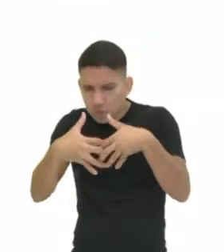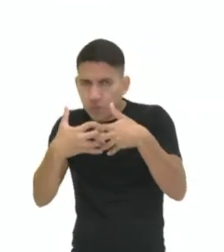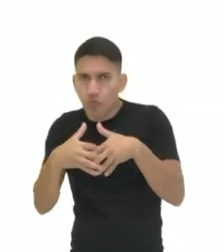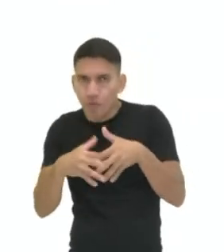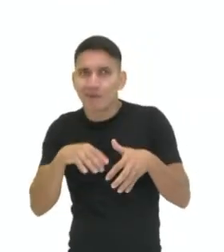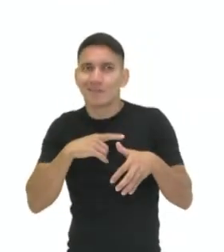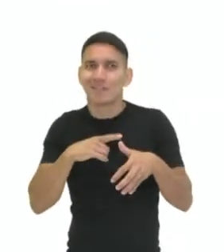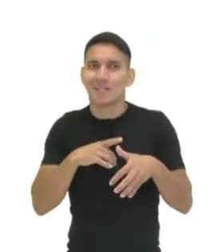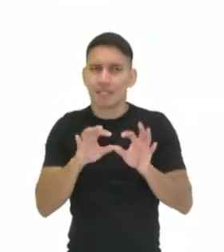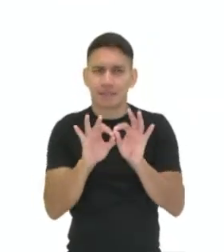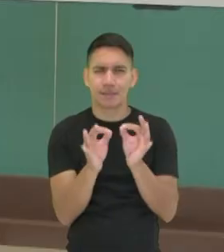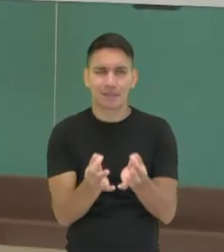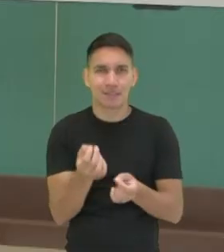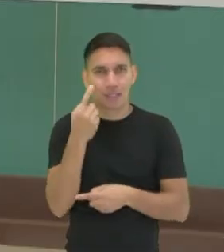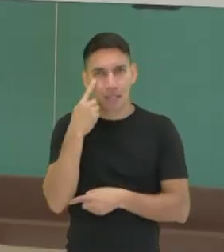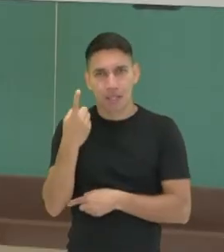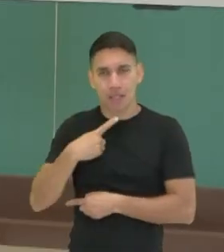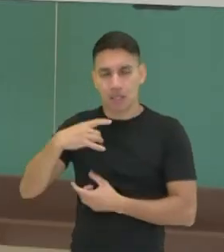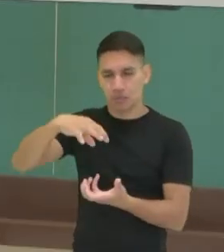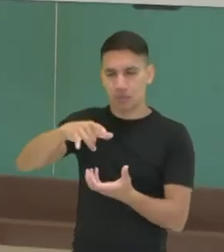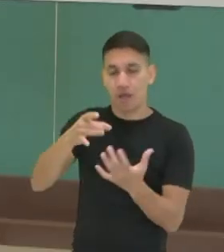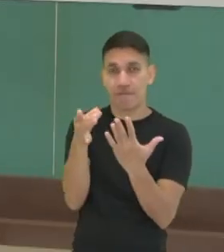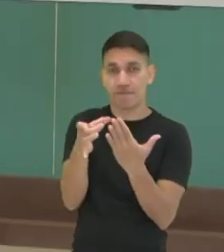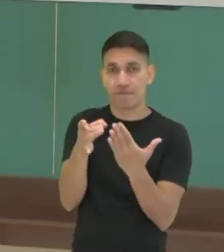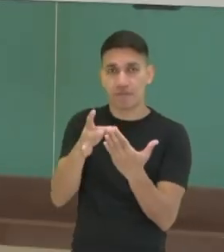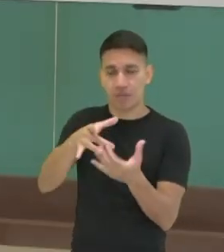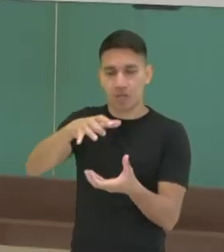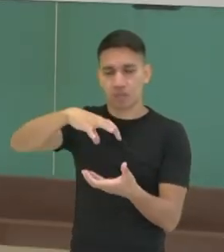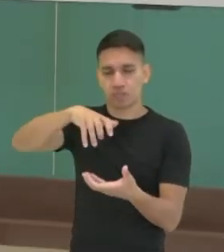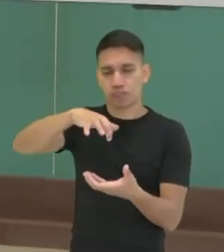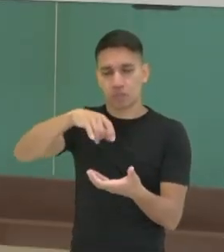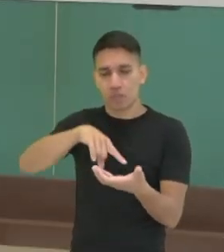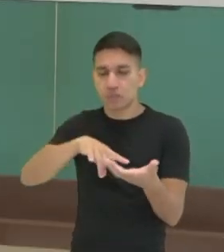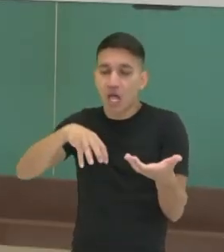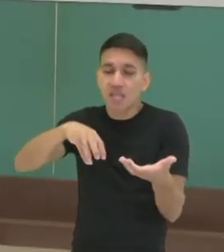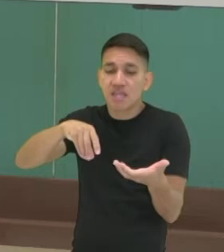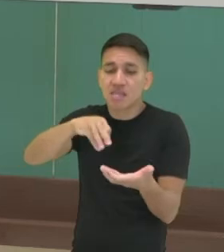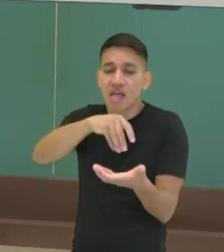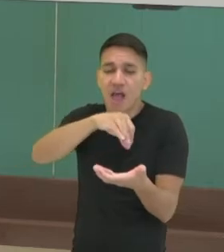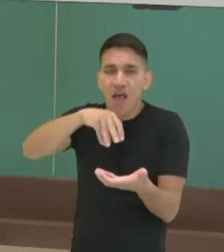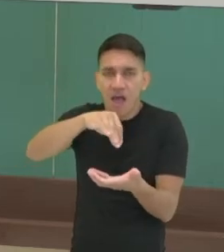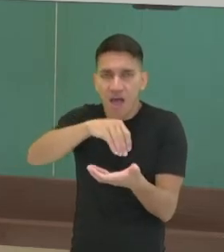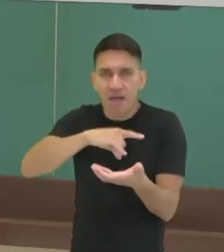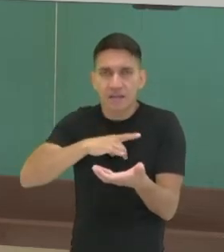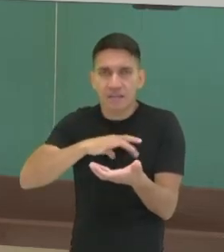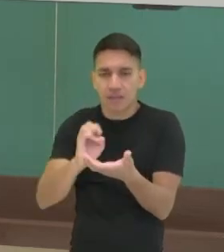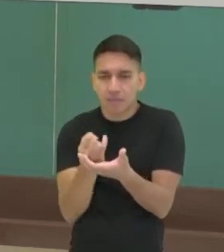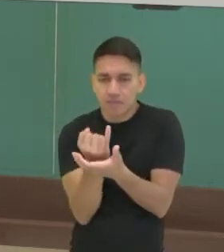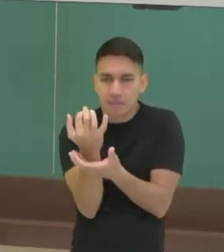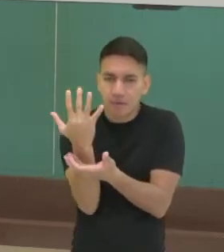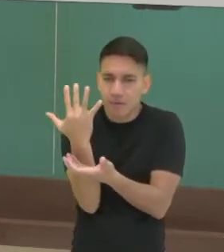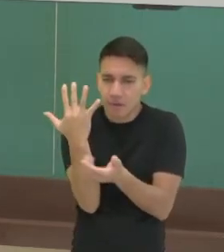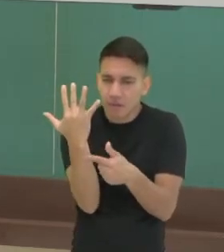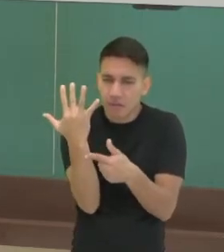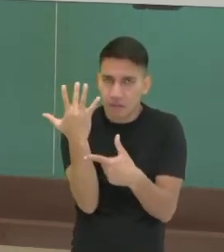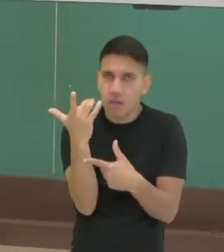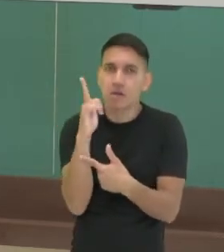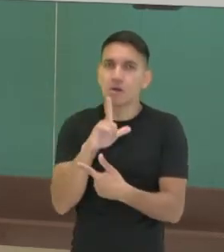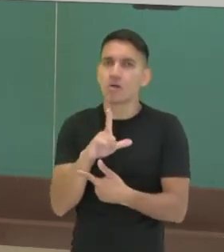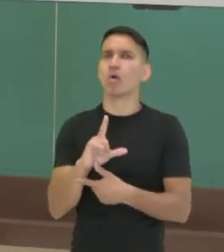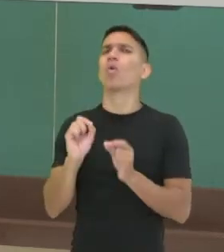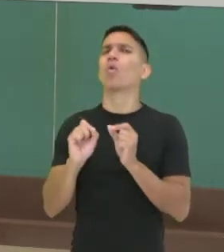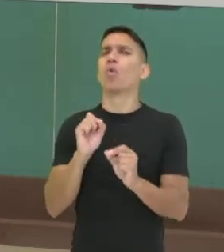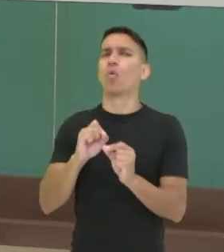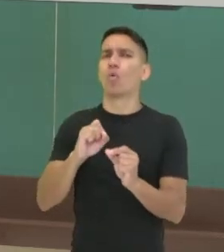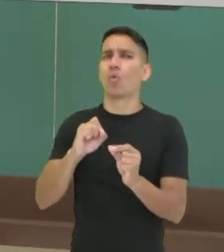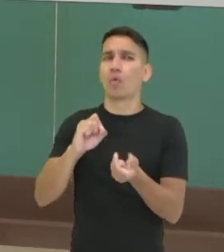ali um mecanismo bem simples, um pote de vidro com tampa, terra, pedrinhas, uma plantinha aqui dentro, que esse vidro